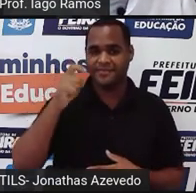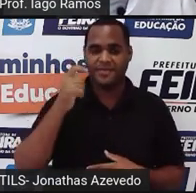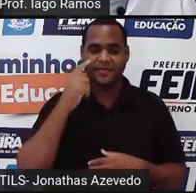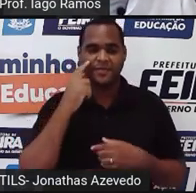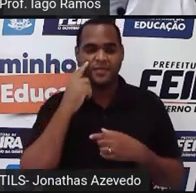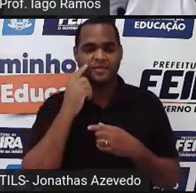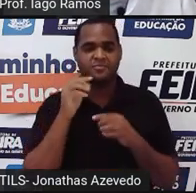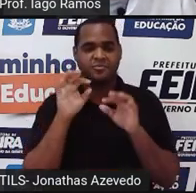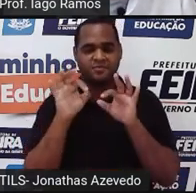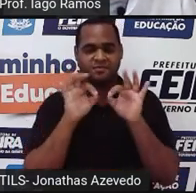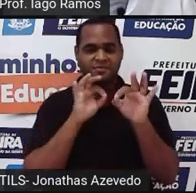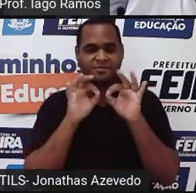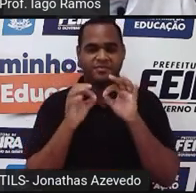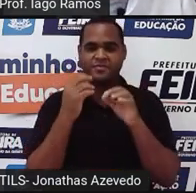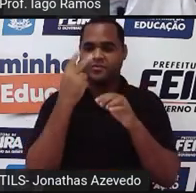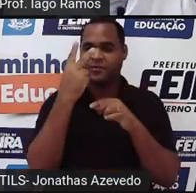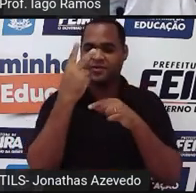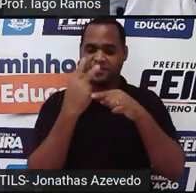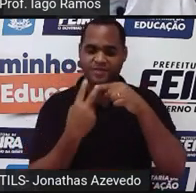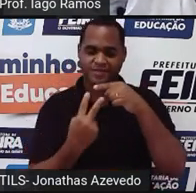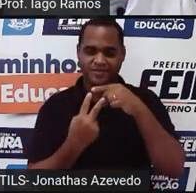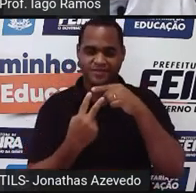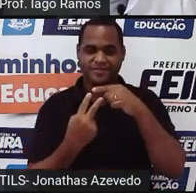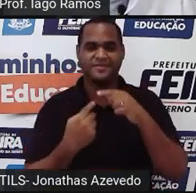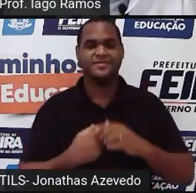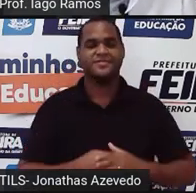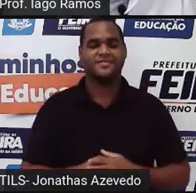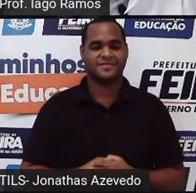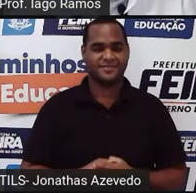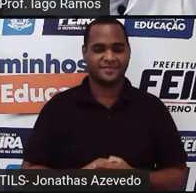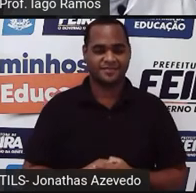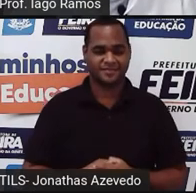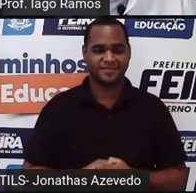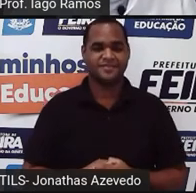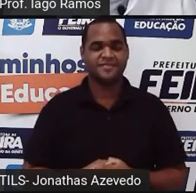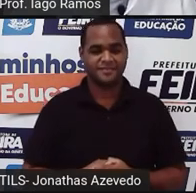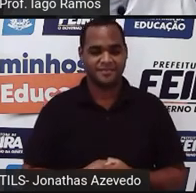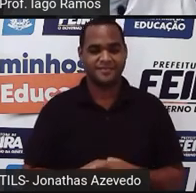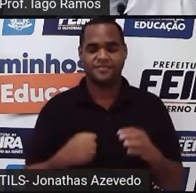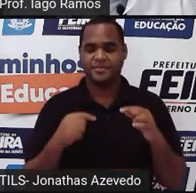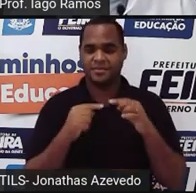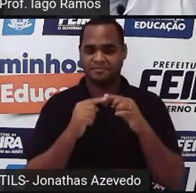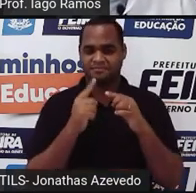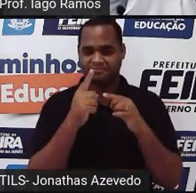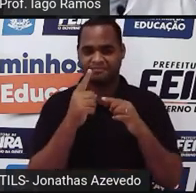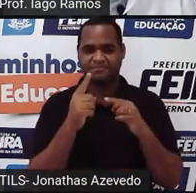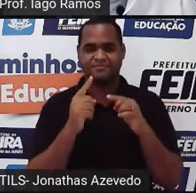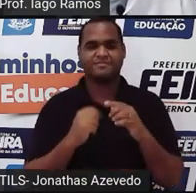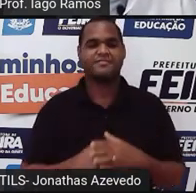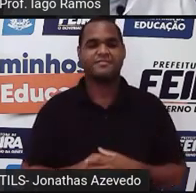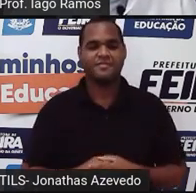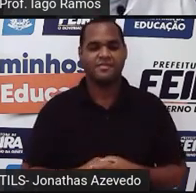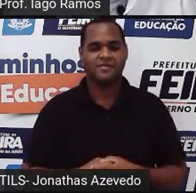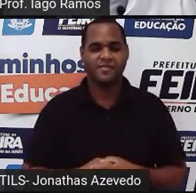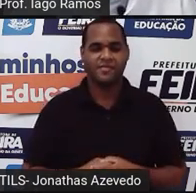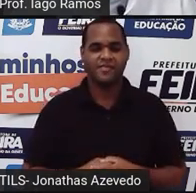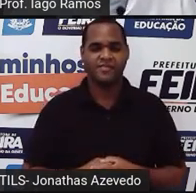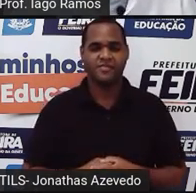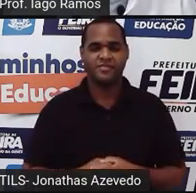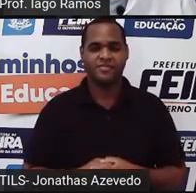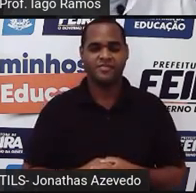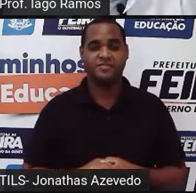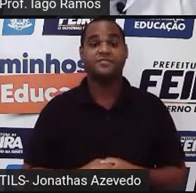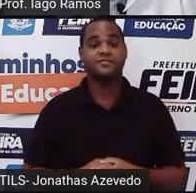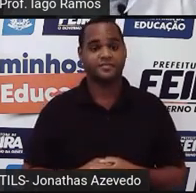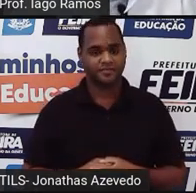fração eu vou montar com dois e dois tá bom vai ser essa fração aí dois por dois tá